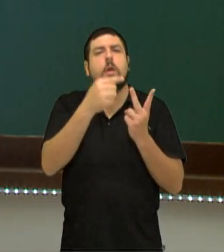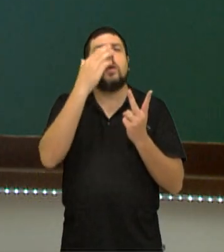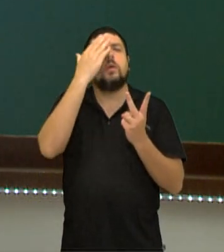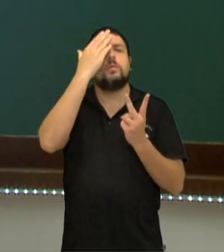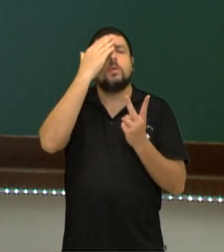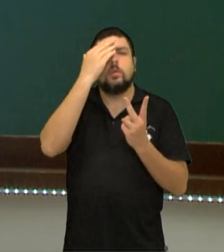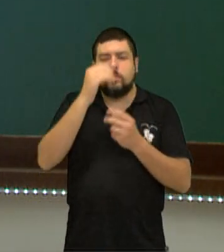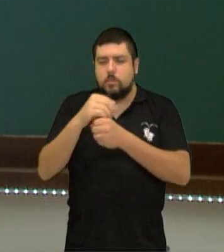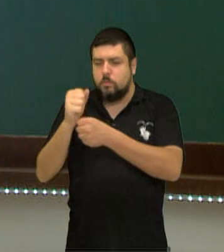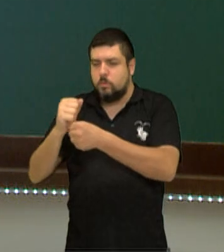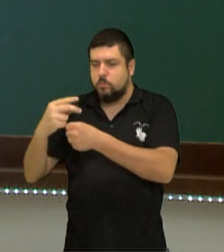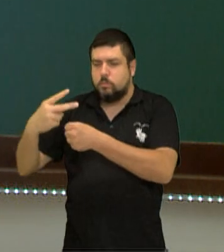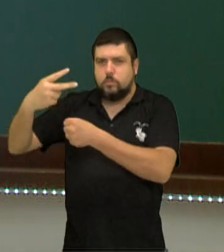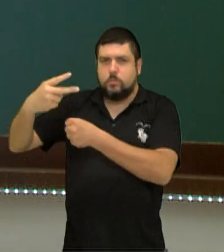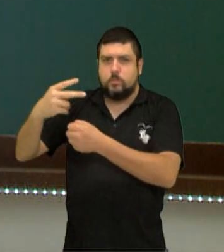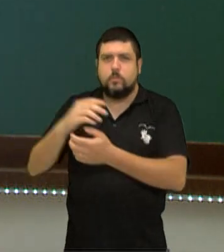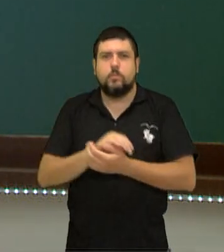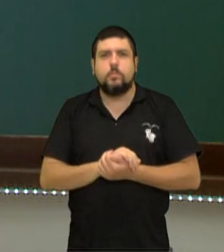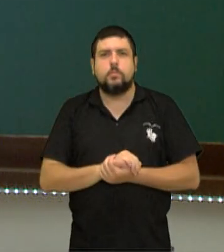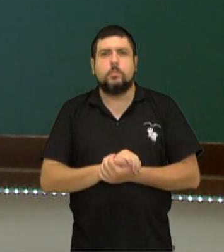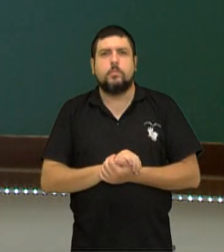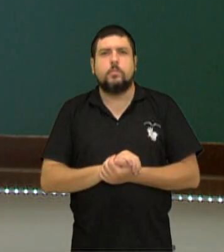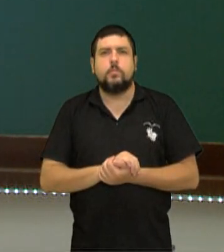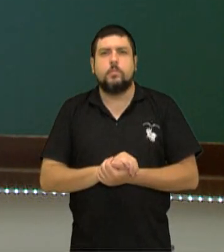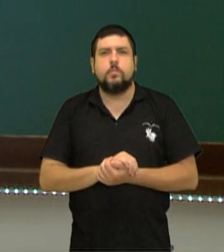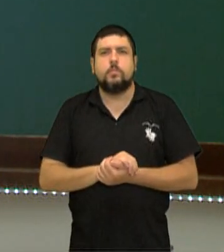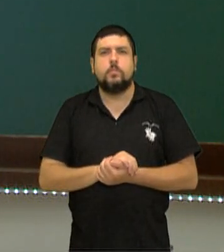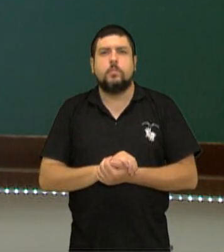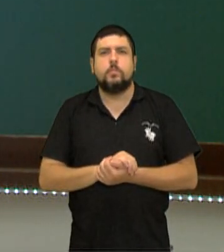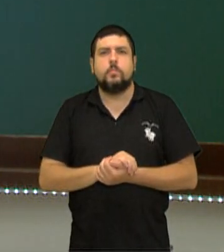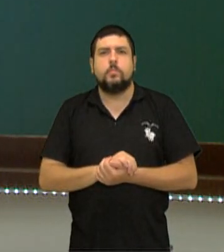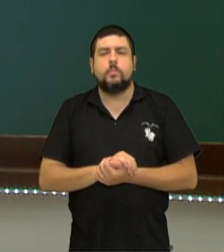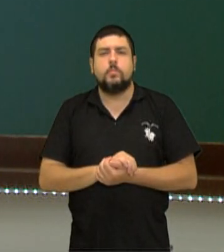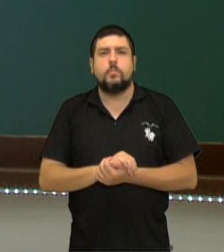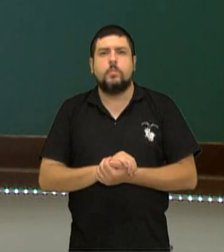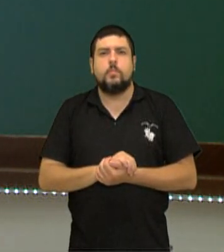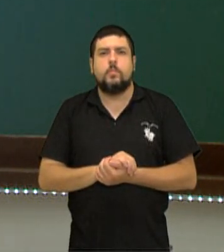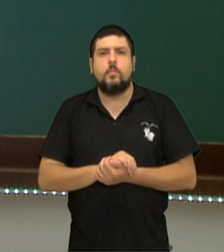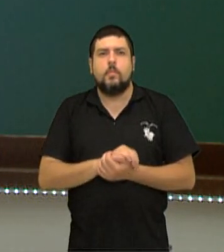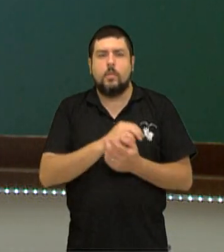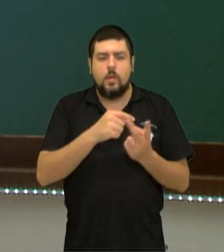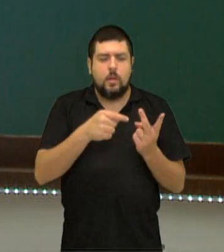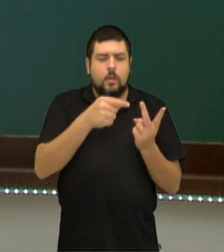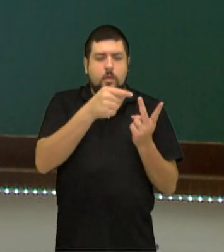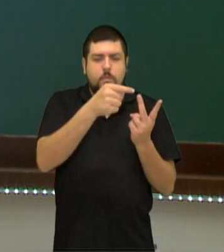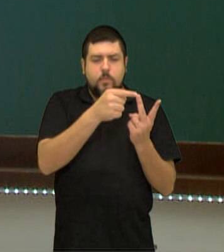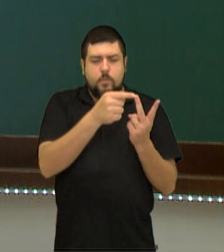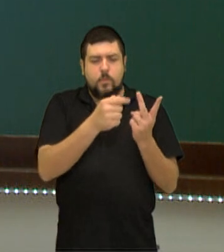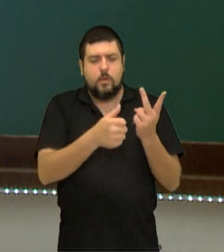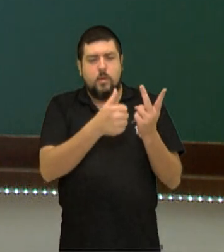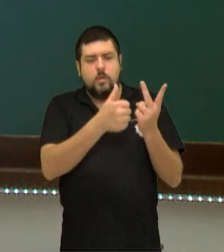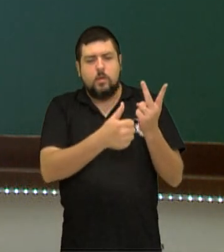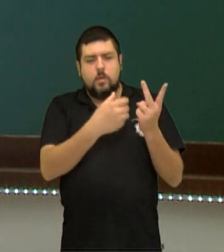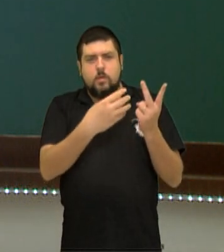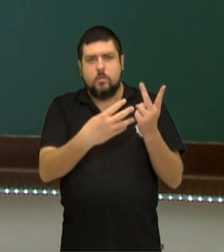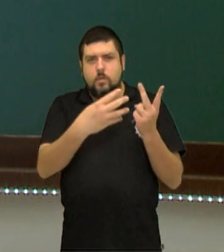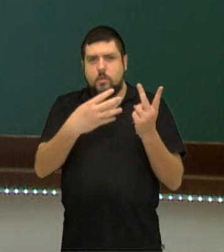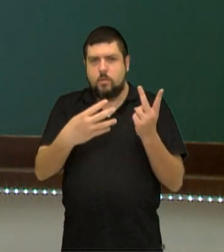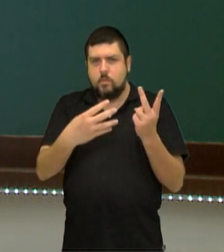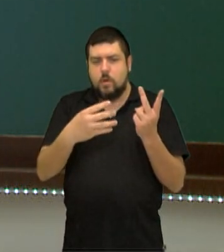raiz quadrada, ok? O número que fica dentro desse radical, o 144,